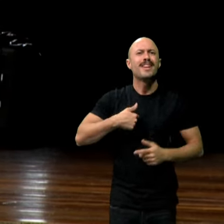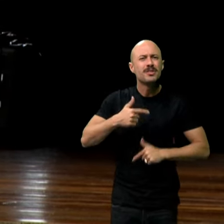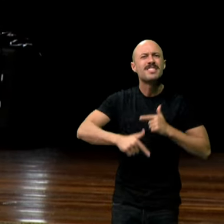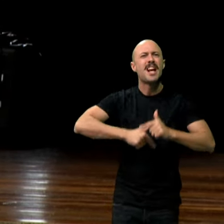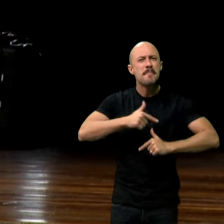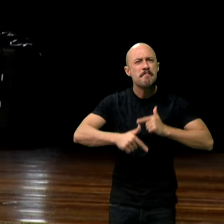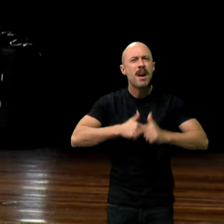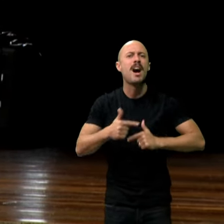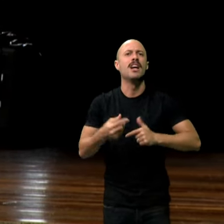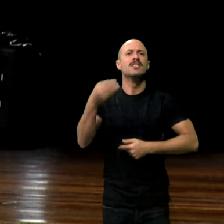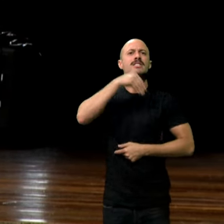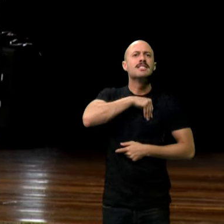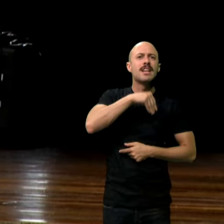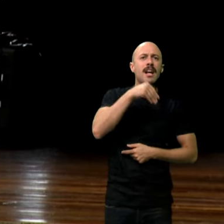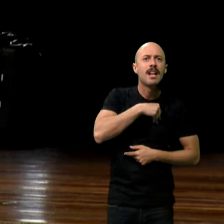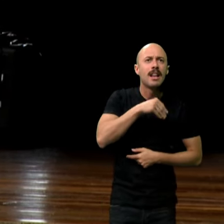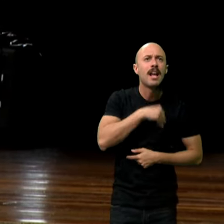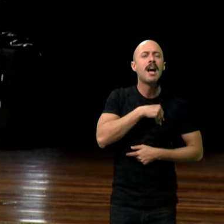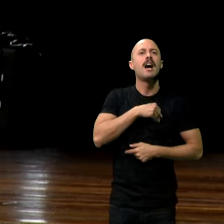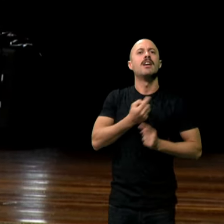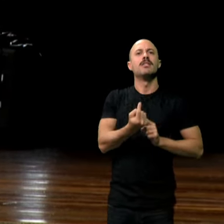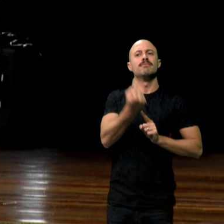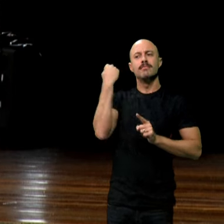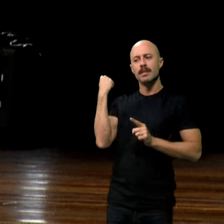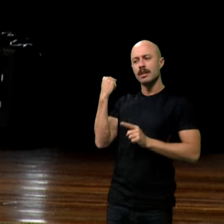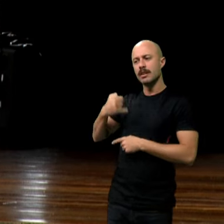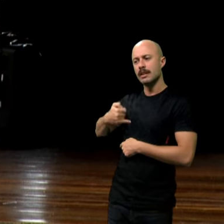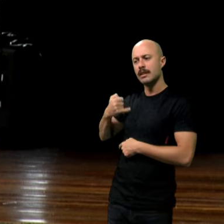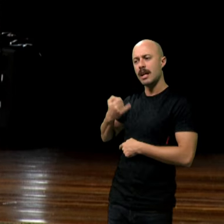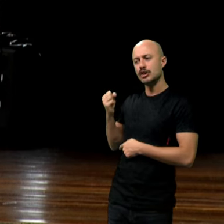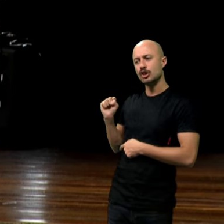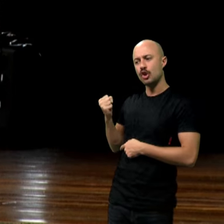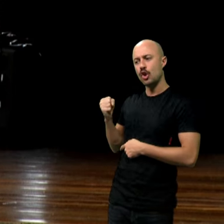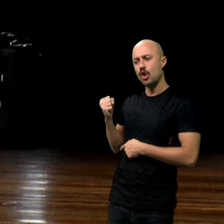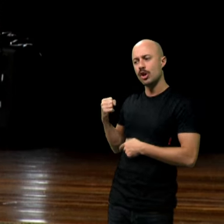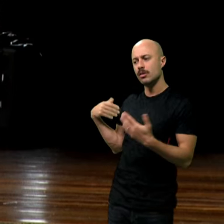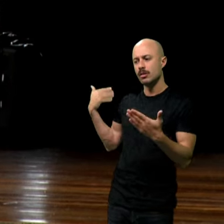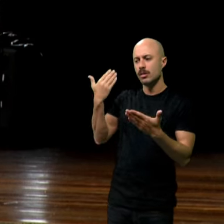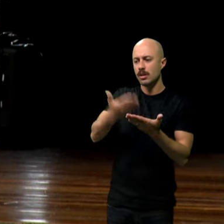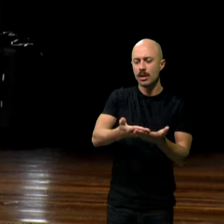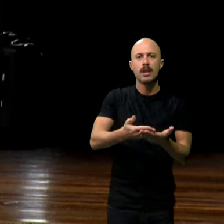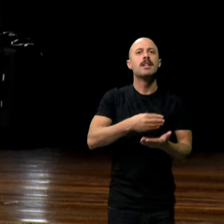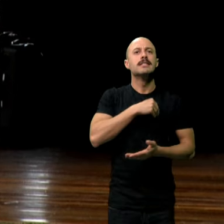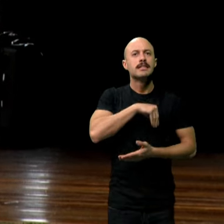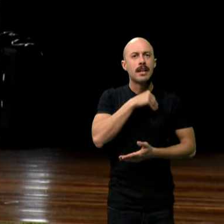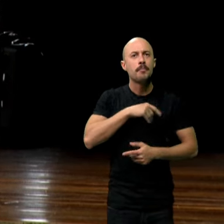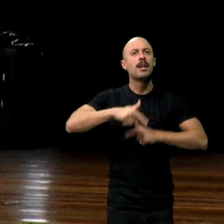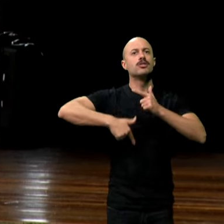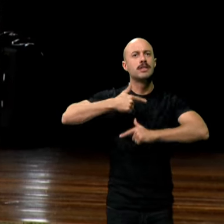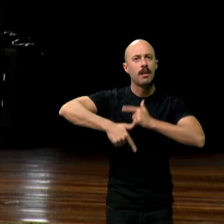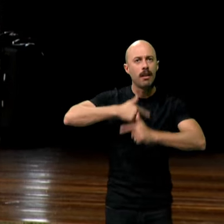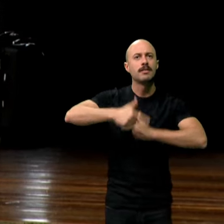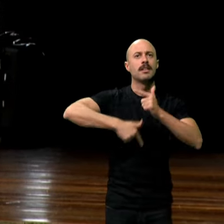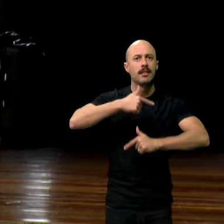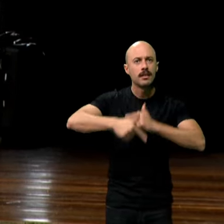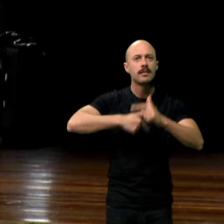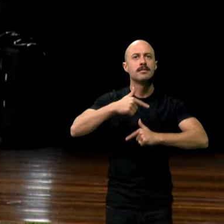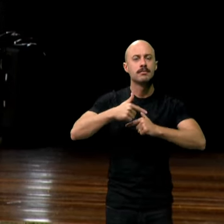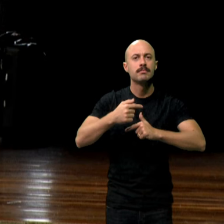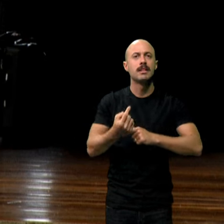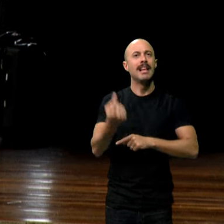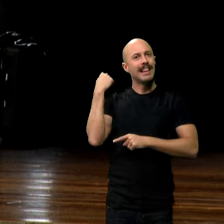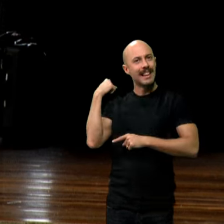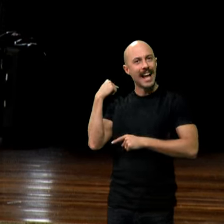Trabalho com salário desde os 8 anos de idade. Antes não era nem trabalho aquilo. Que vender coisa, pedir na rua não é